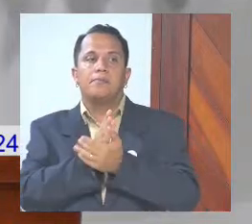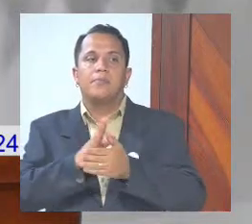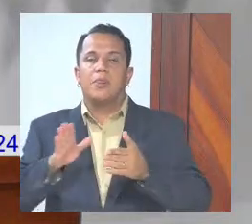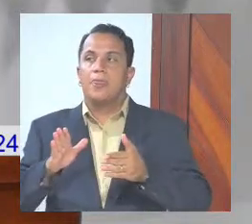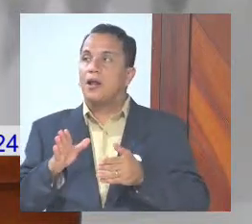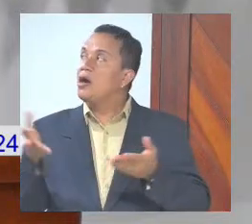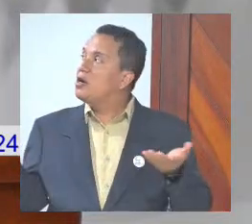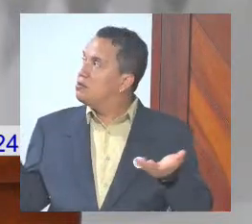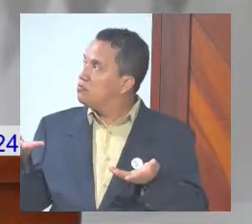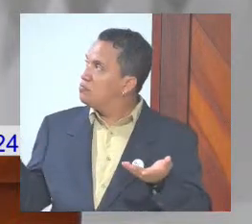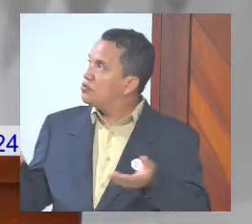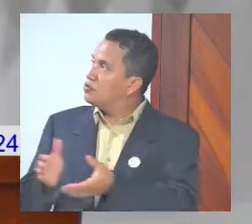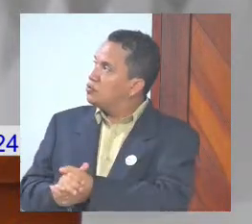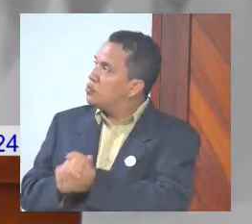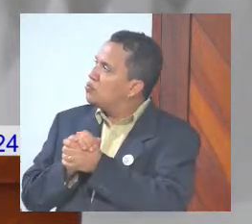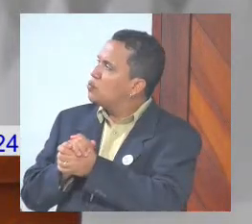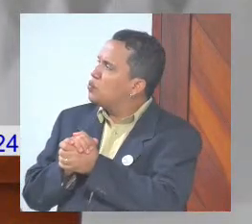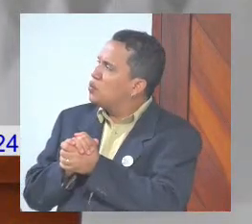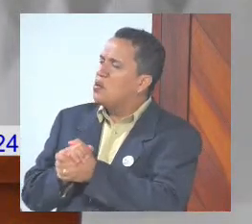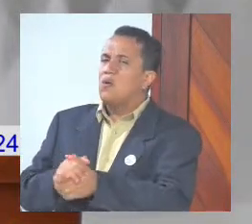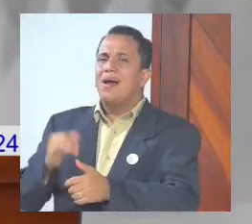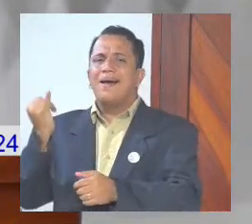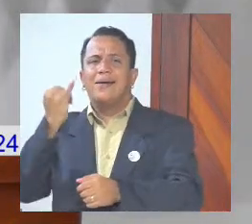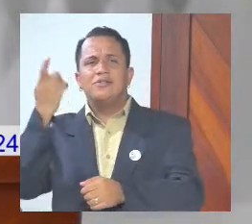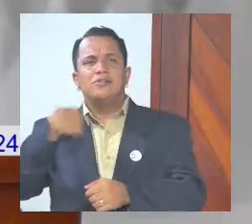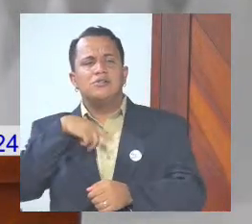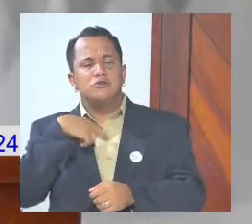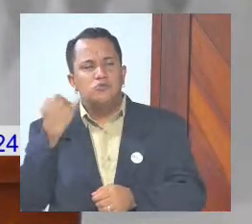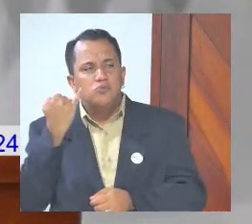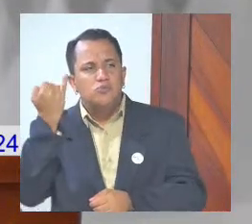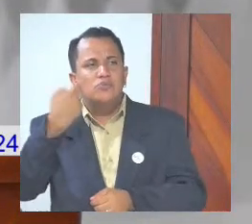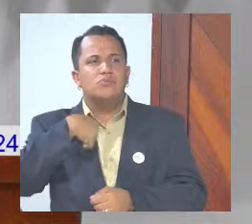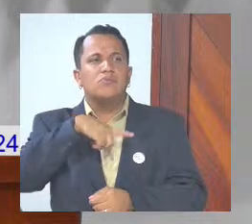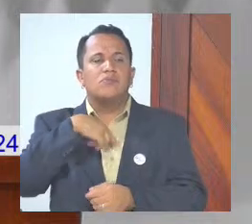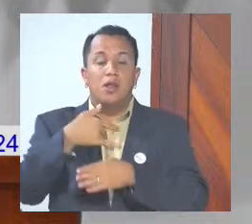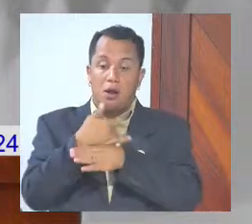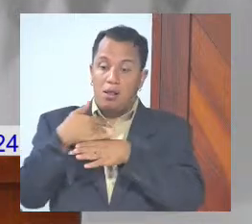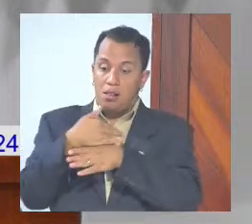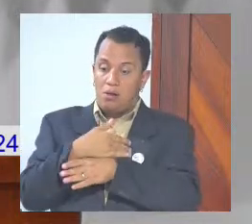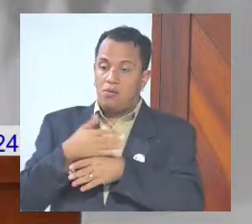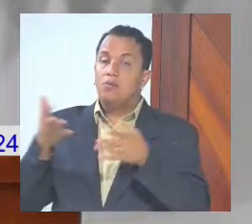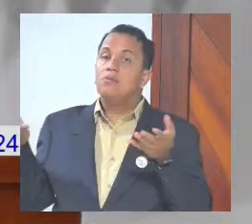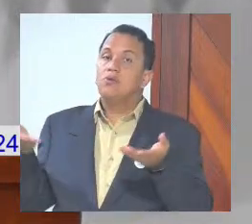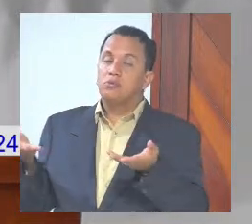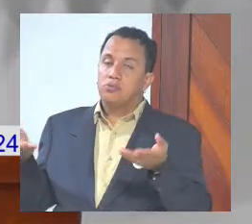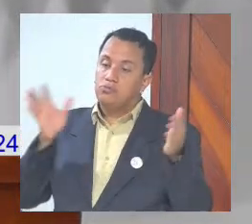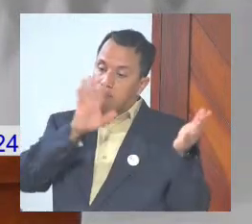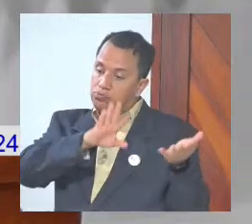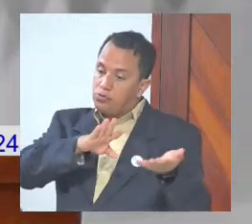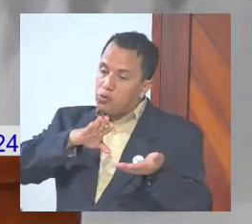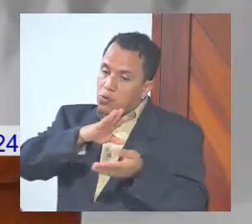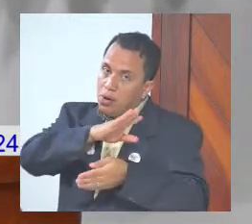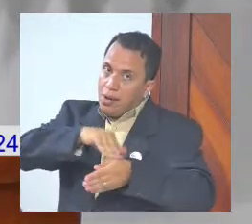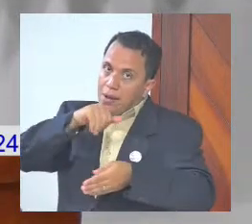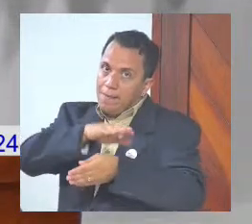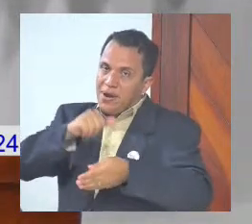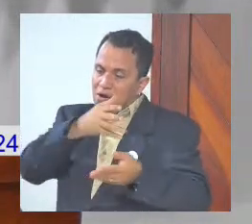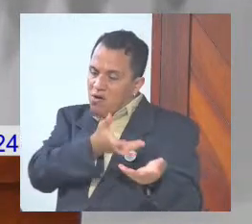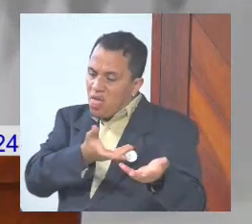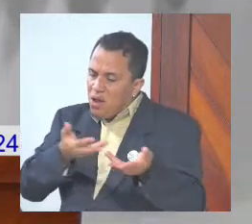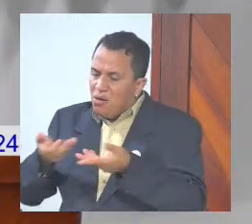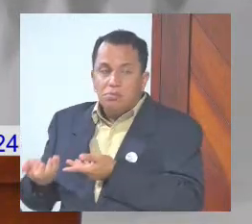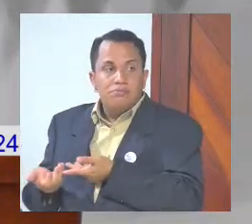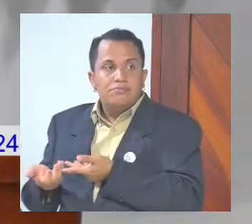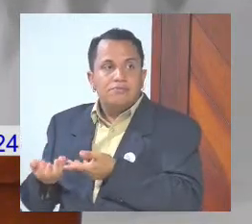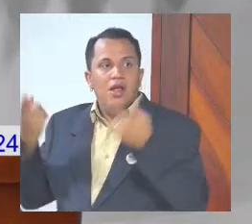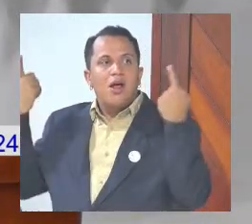isso é um momento, estão de parabéns, que é um momento ímpar, um momento solene na nossa cidade, porque quando a gente convoca para um debate popular,